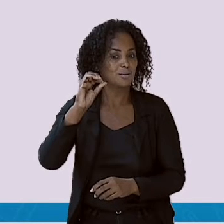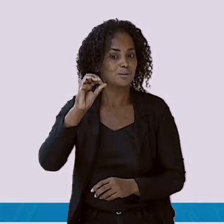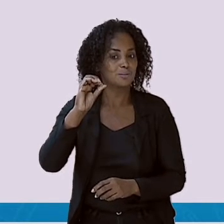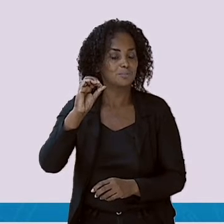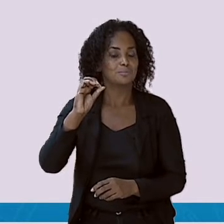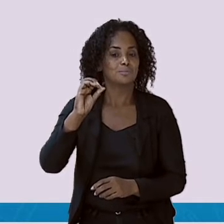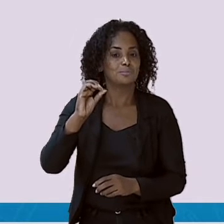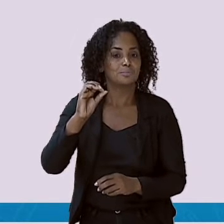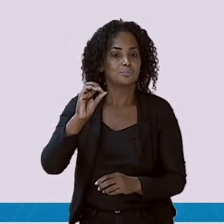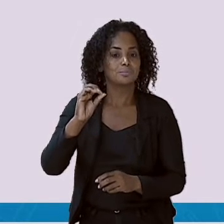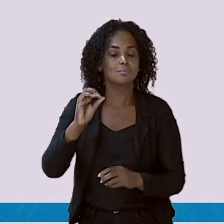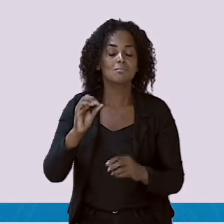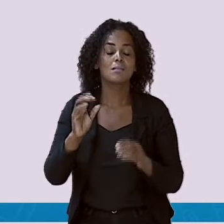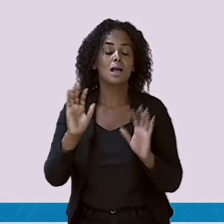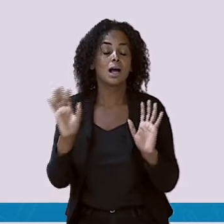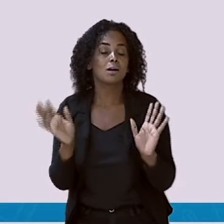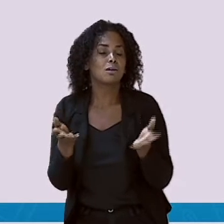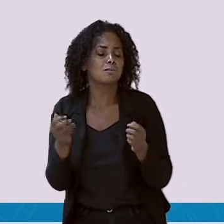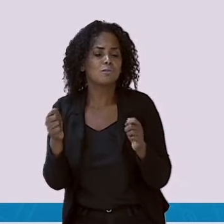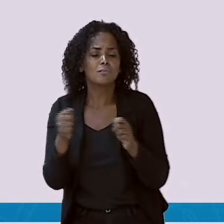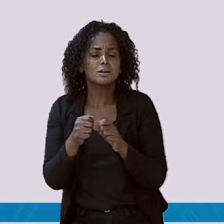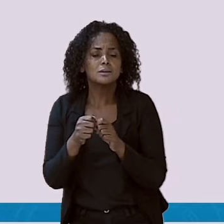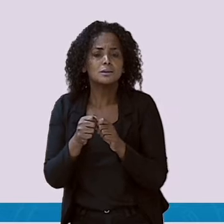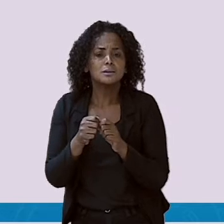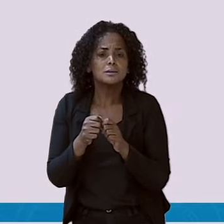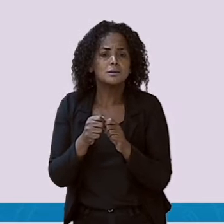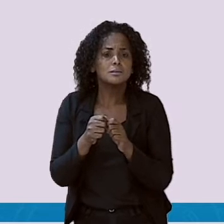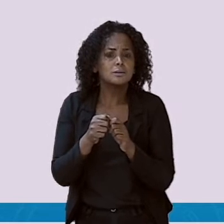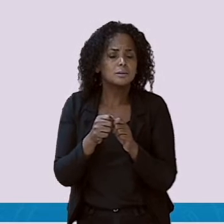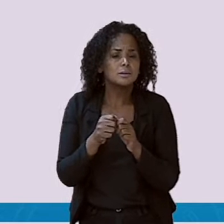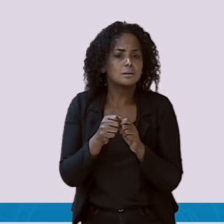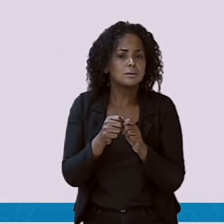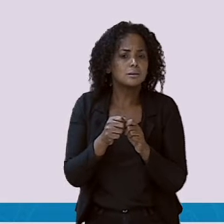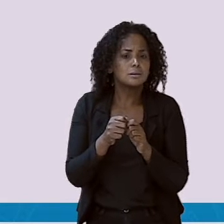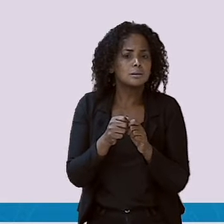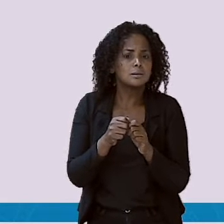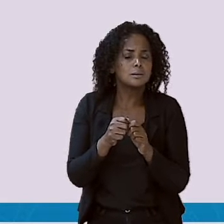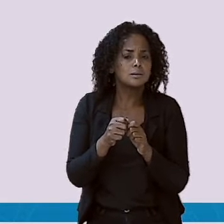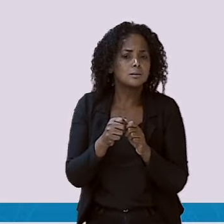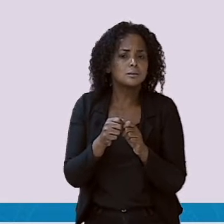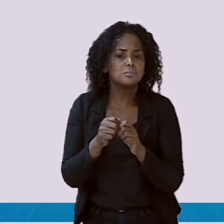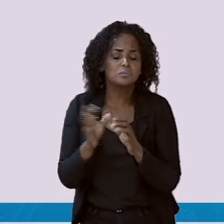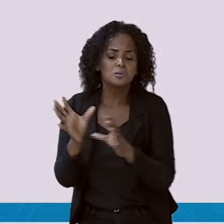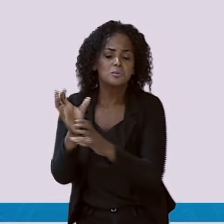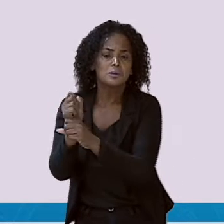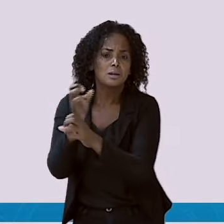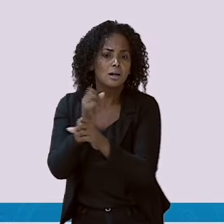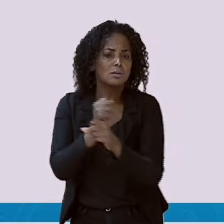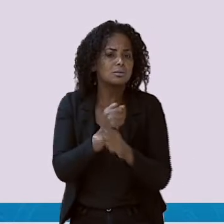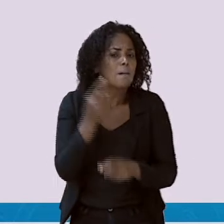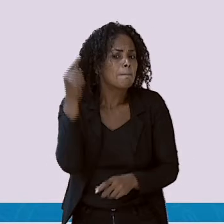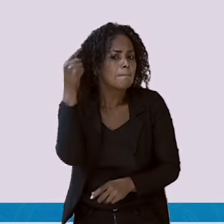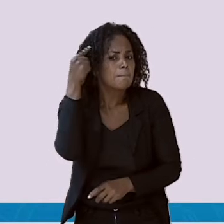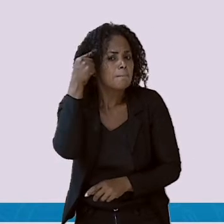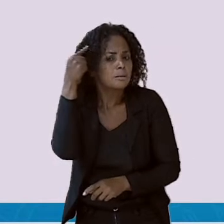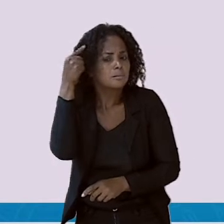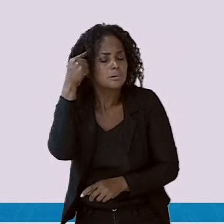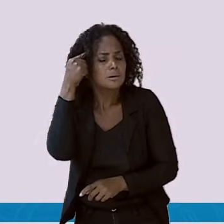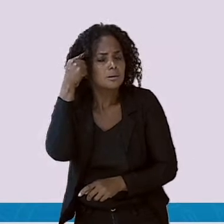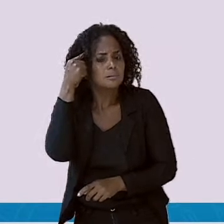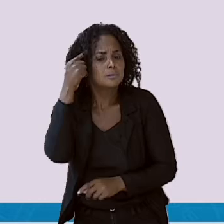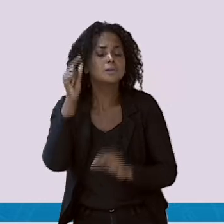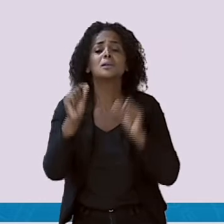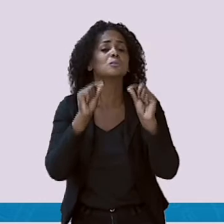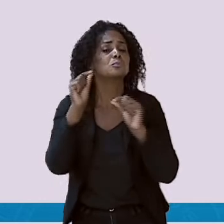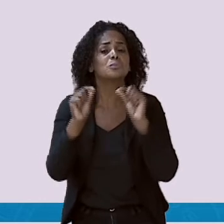Também usamos nos cálculos mentais. Então, na aula anterior, nós tivemos uma aula sobre cálculo mental.